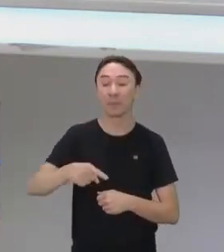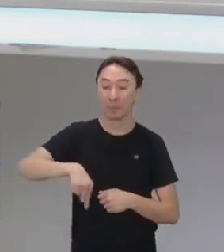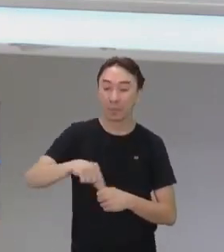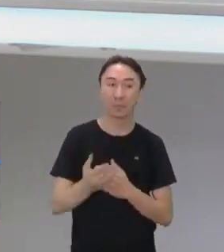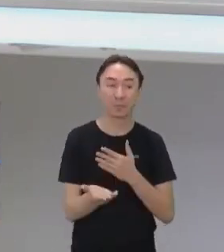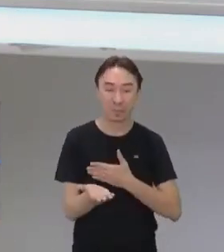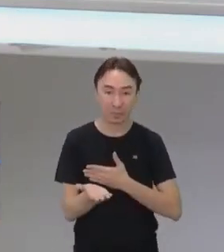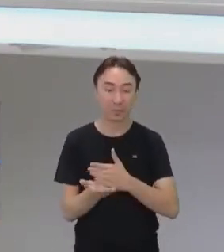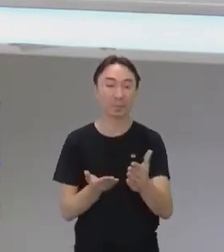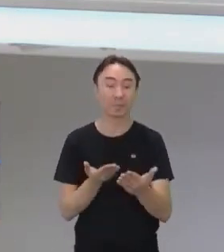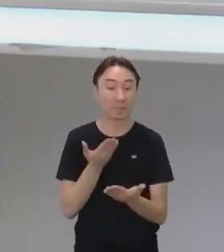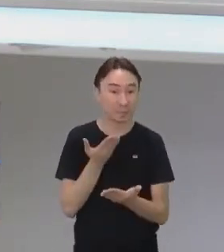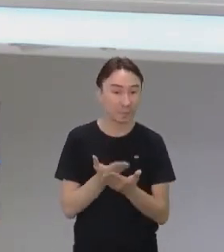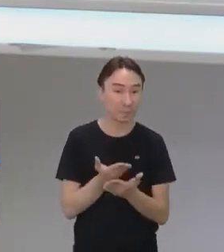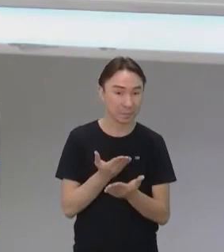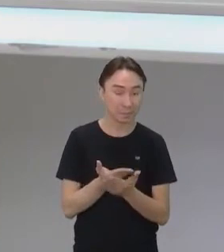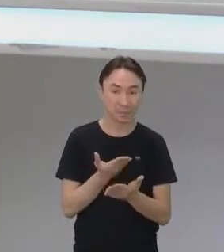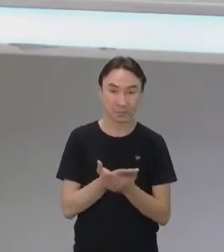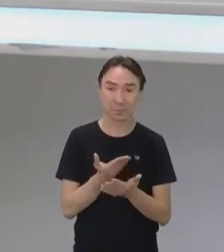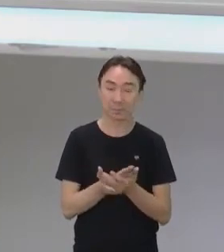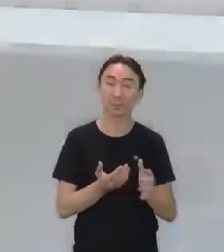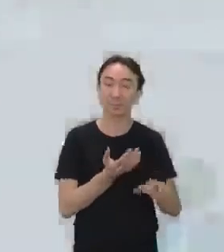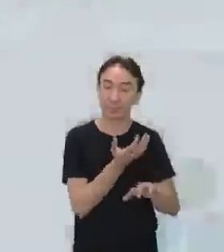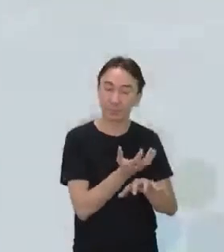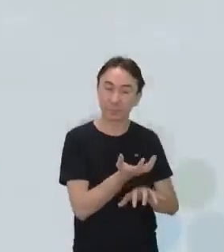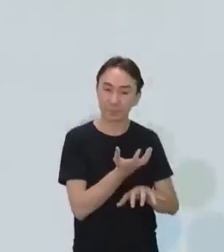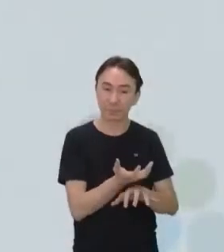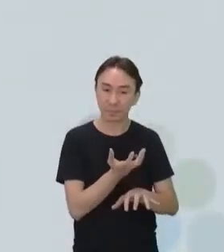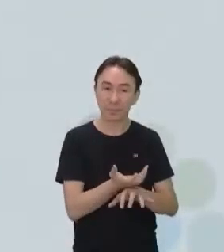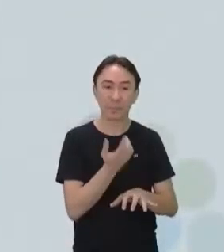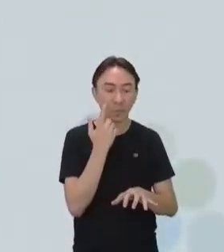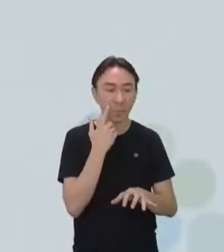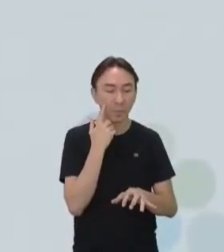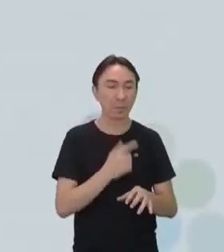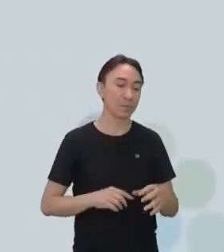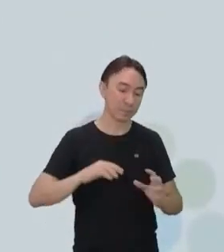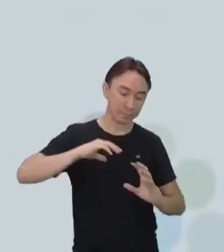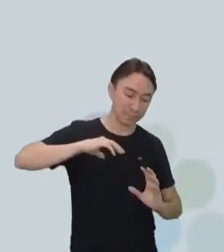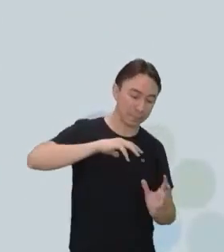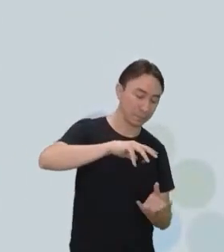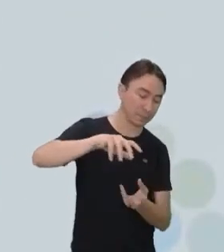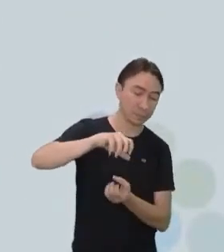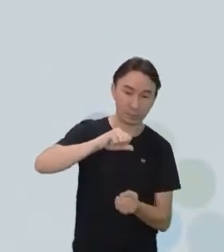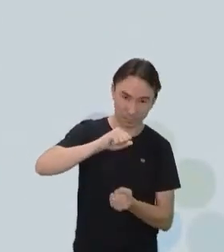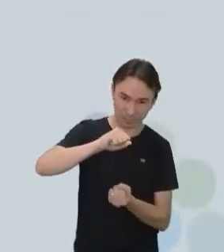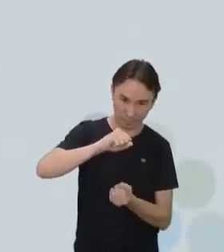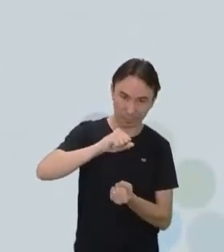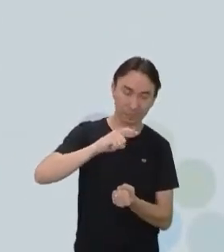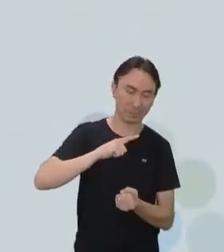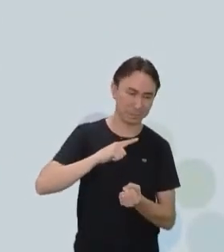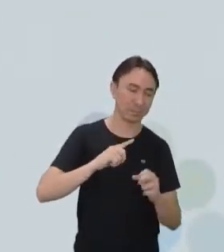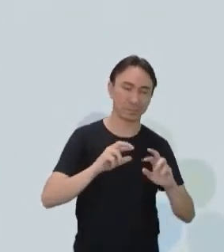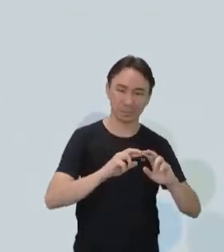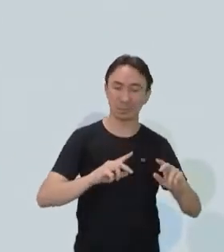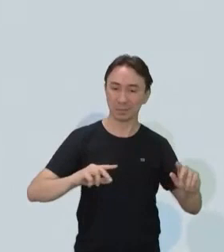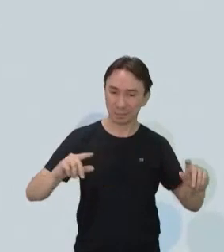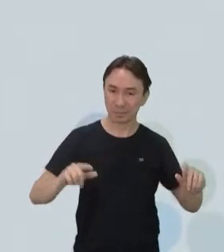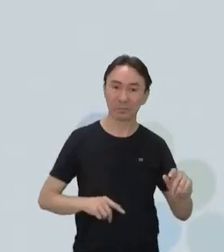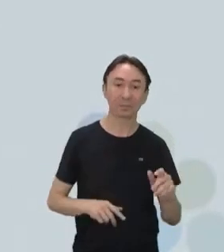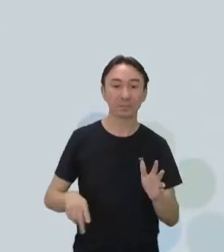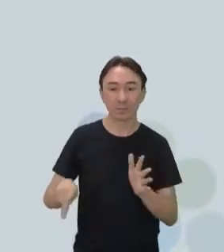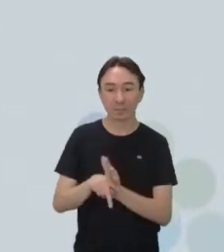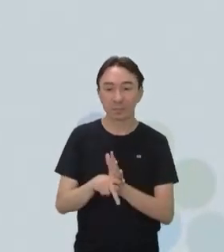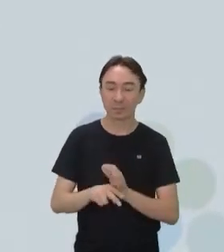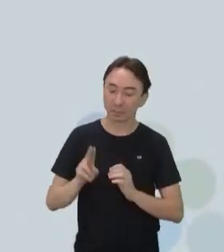componente curricular Recursos e Sustentabilidade, componente que faz parte da unidade curricular